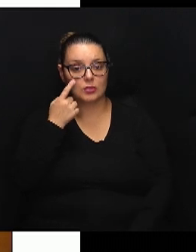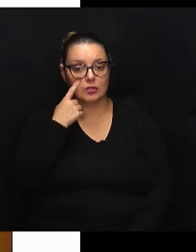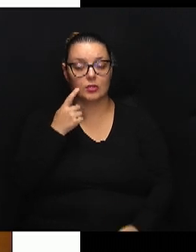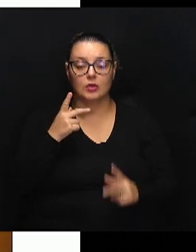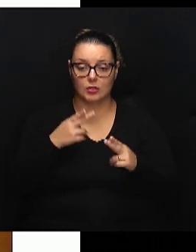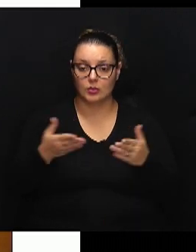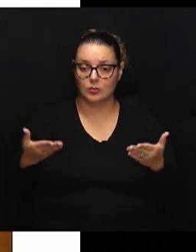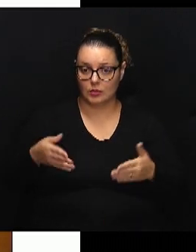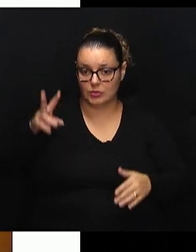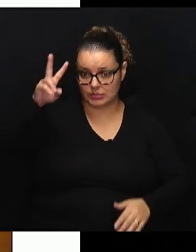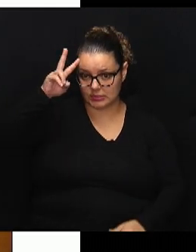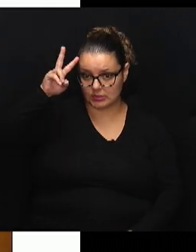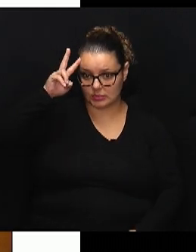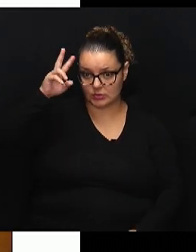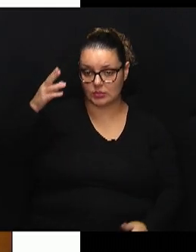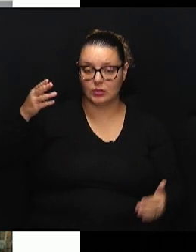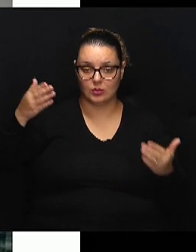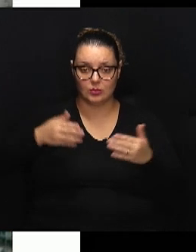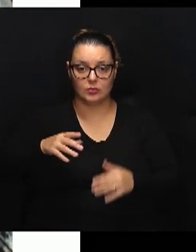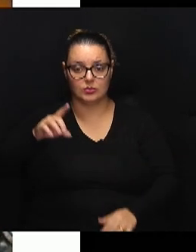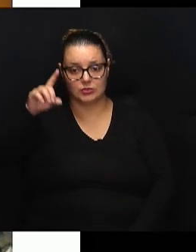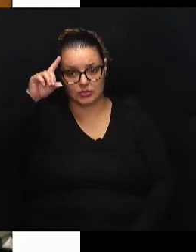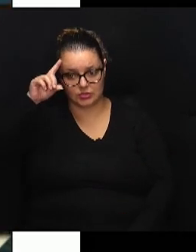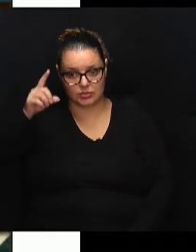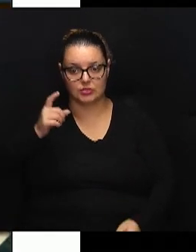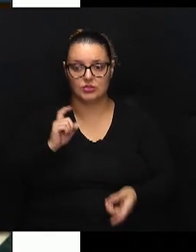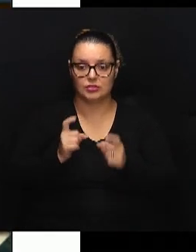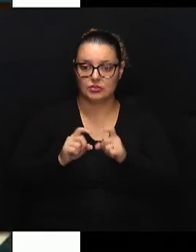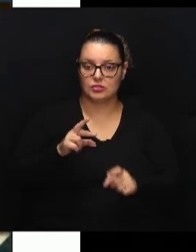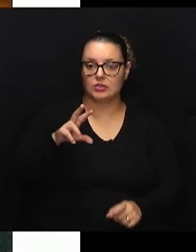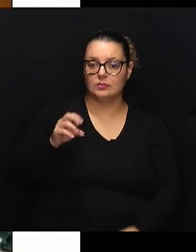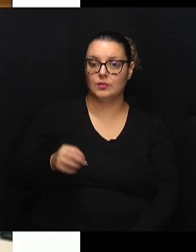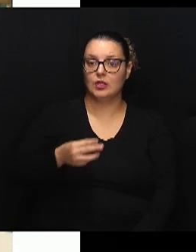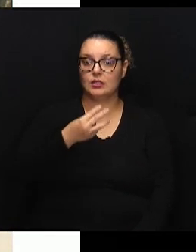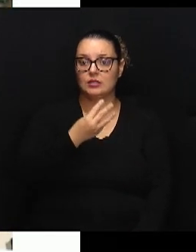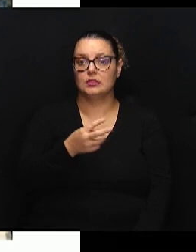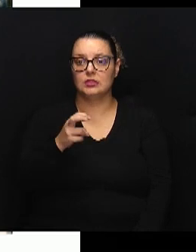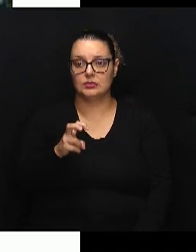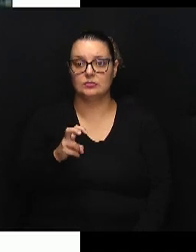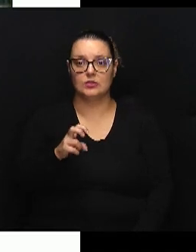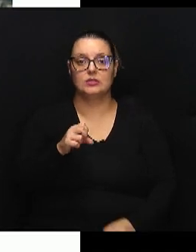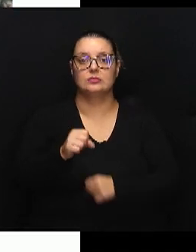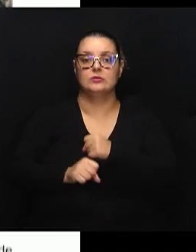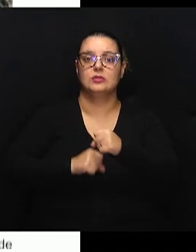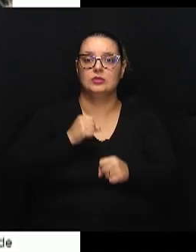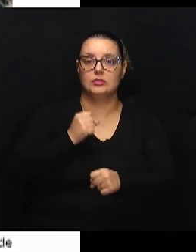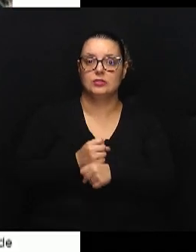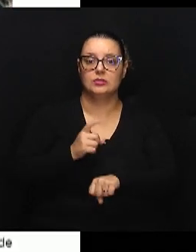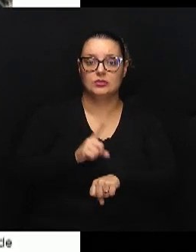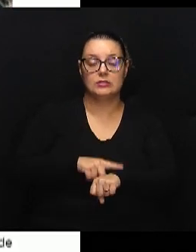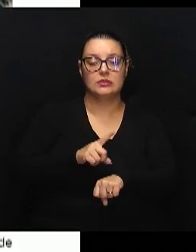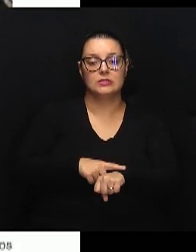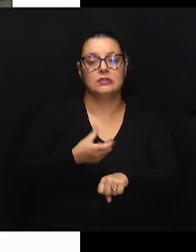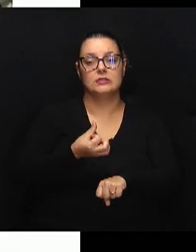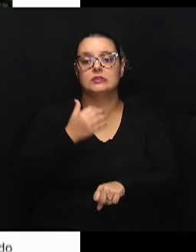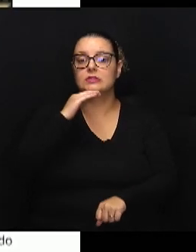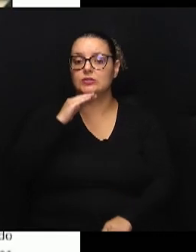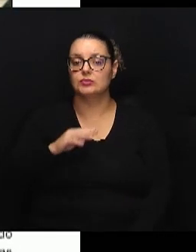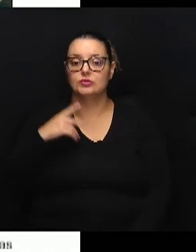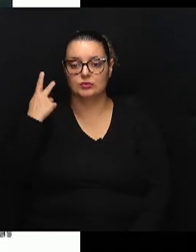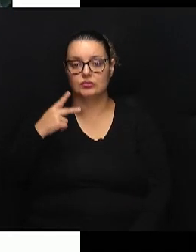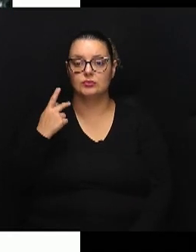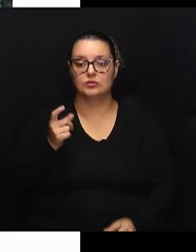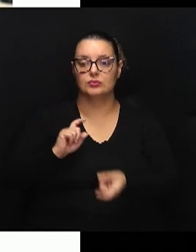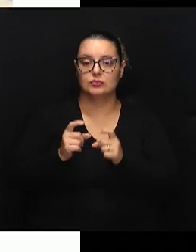é segunda-feira, hoje é dia de reunião ordinária, a 35ª do ano. A partir das 6 horas da tarde, os vereadores vão